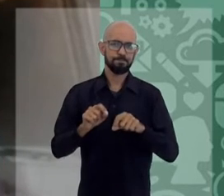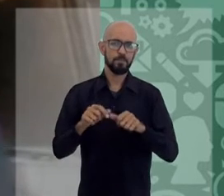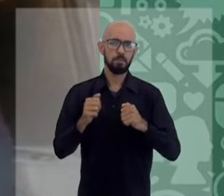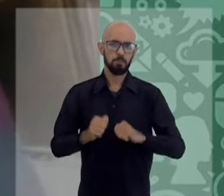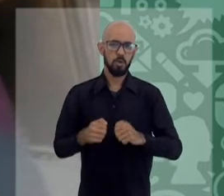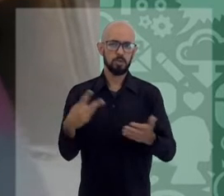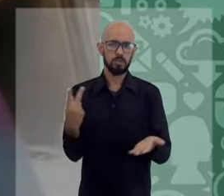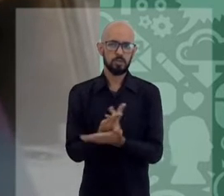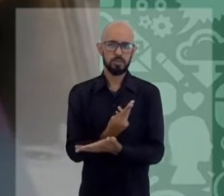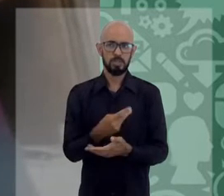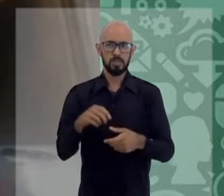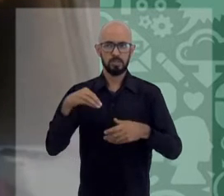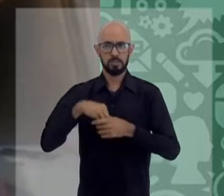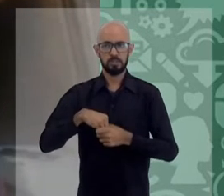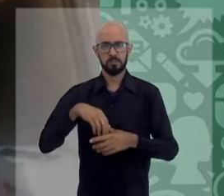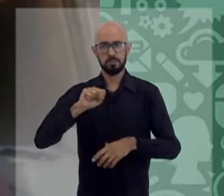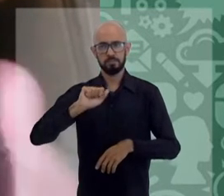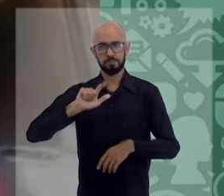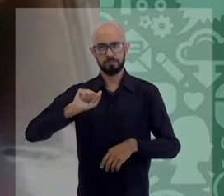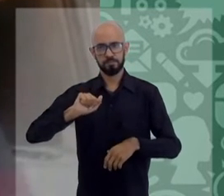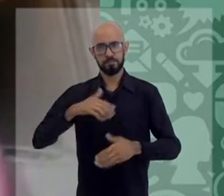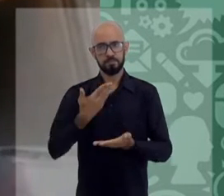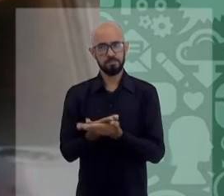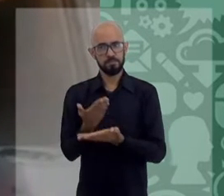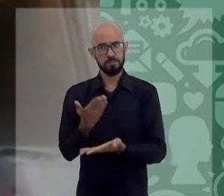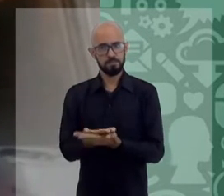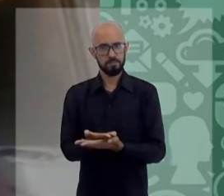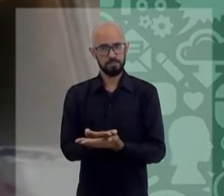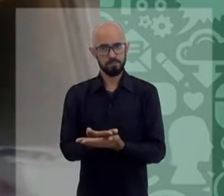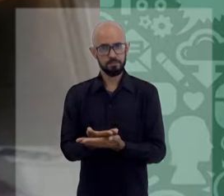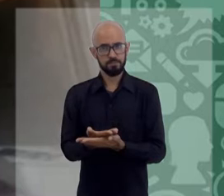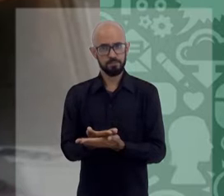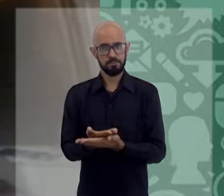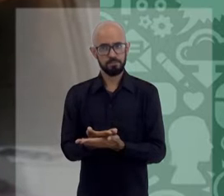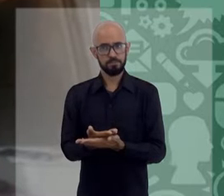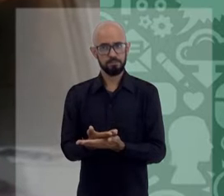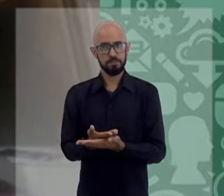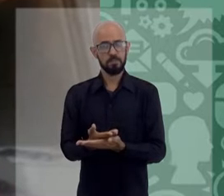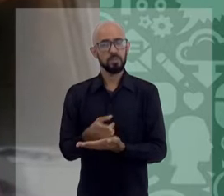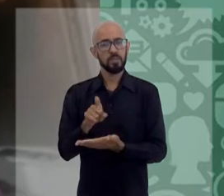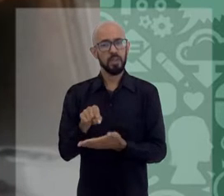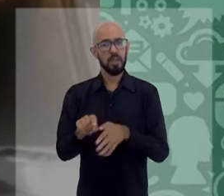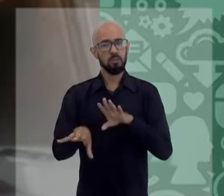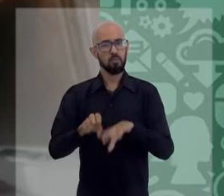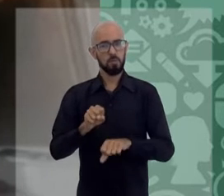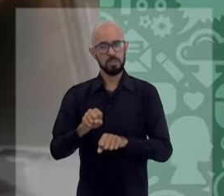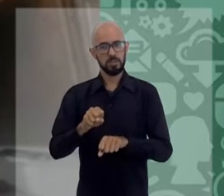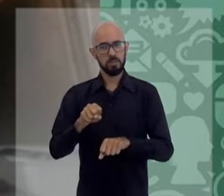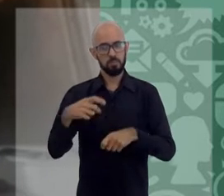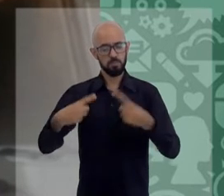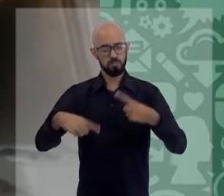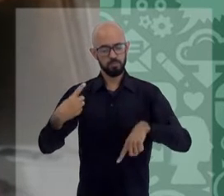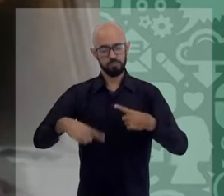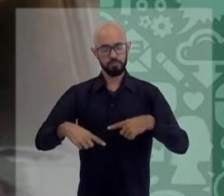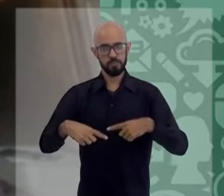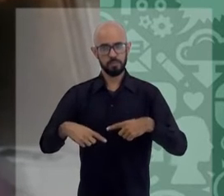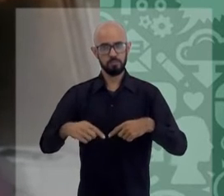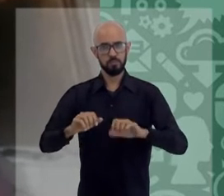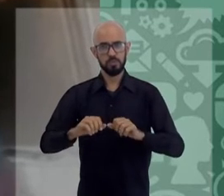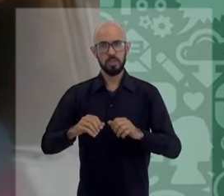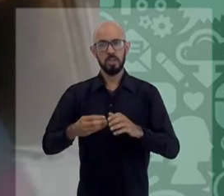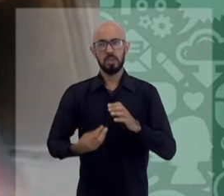podem mobilizar nas salas de aula, por exemplo. Então, assim, tem coisa que é a formação política, onde